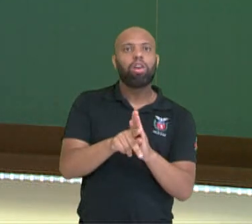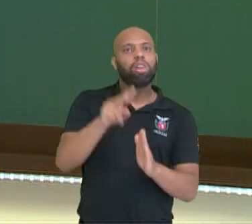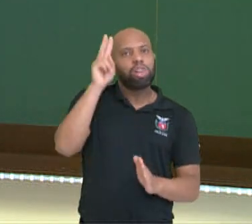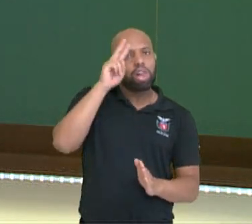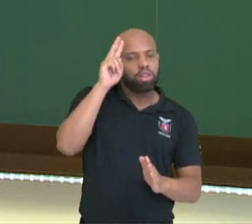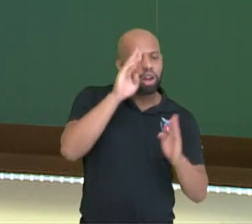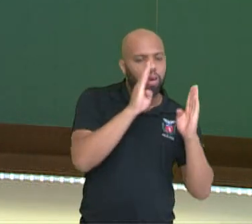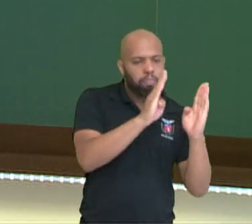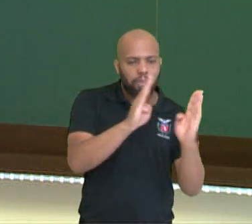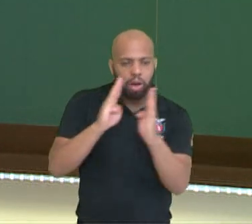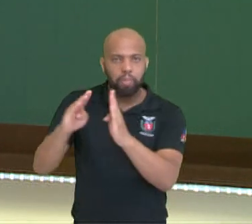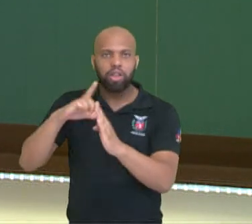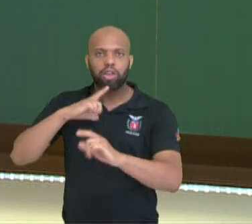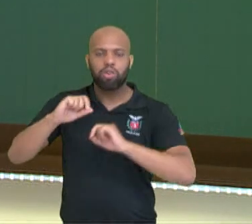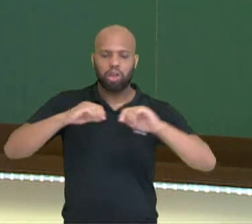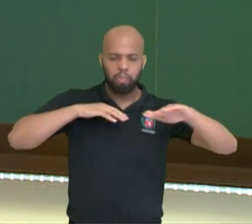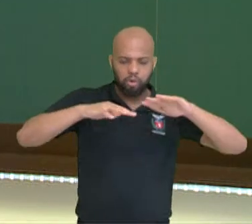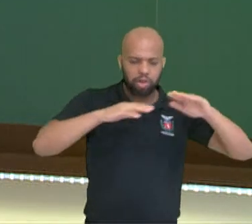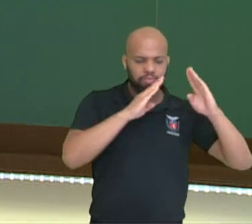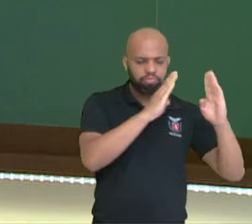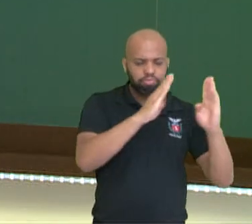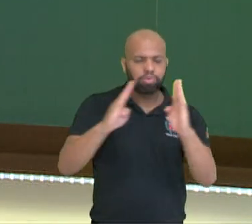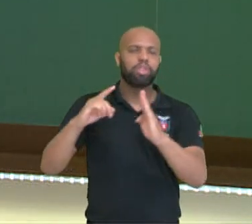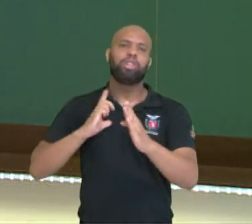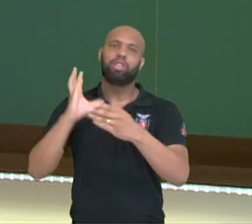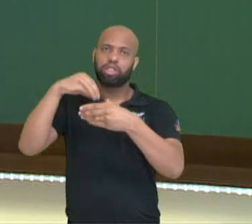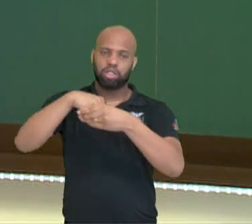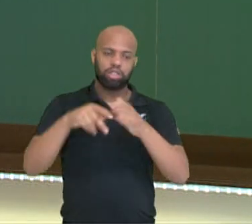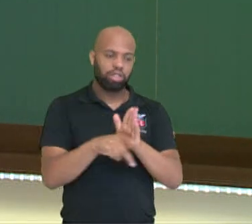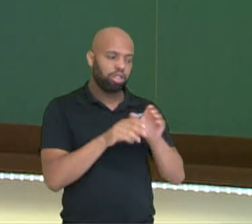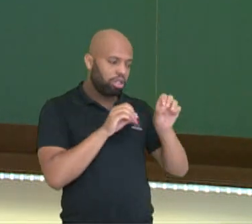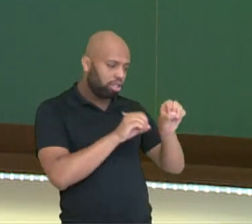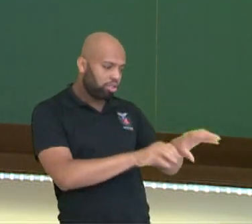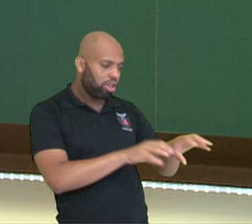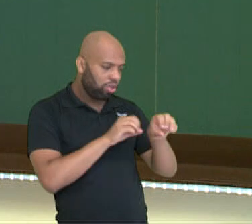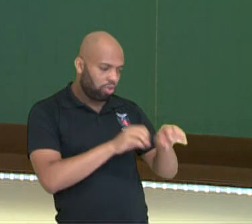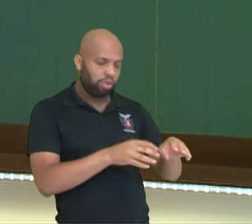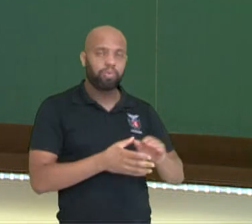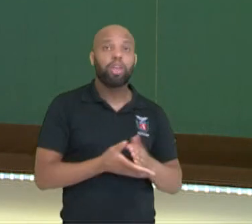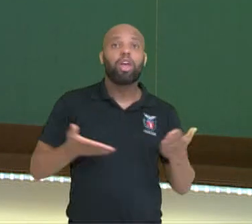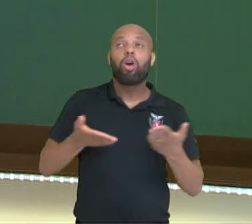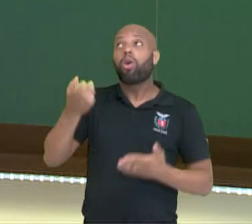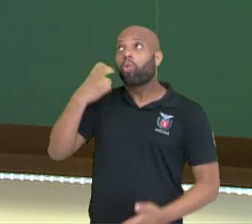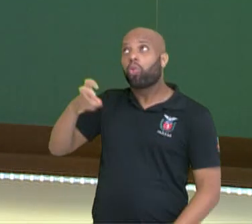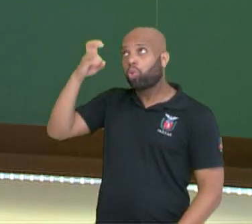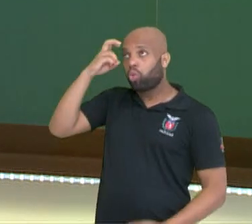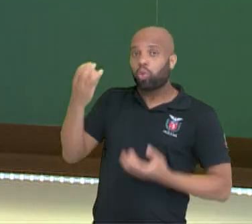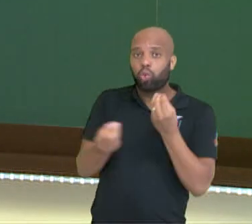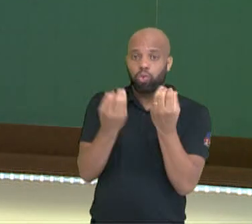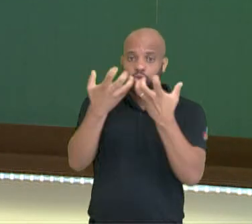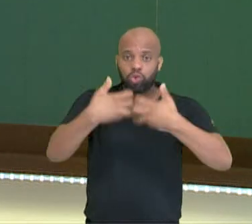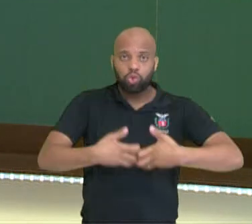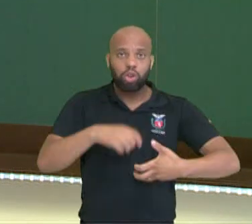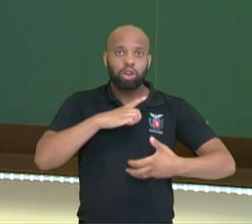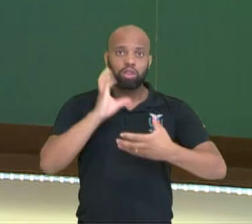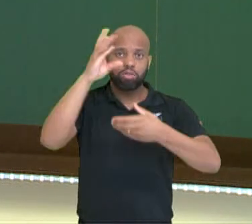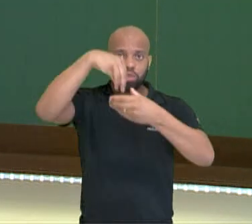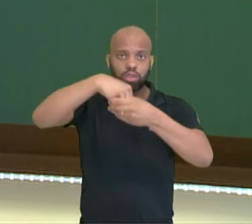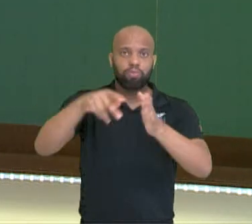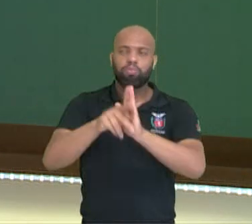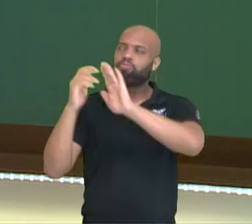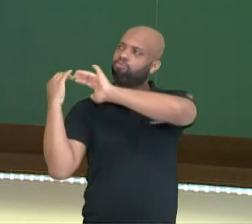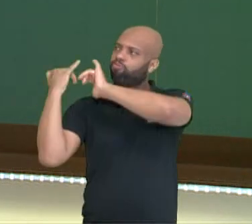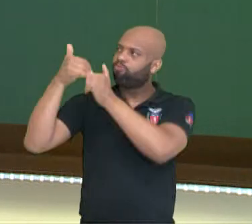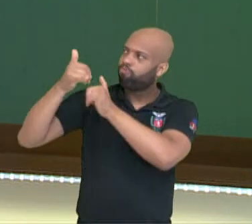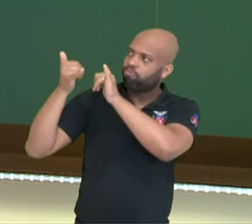Então a gente vai ver os movimentos, períodos, tudo isso dentro da educação. E na cultura é como funciona dentro dos folclores,